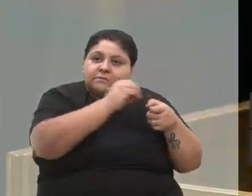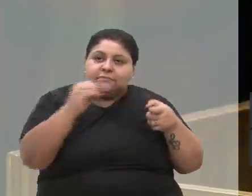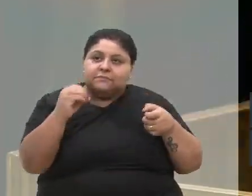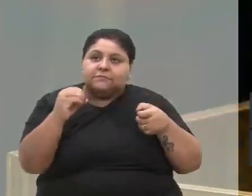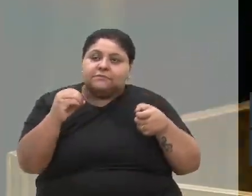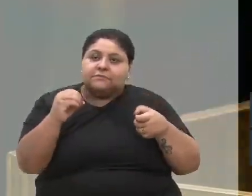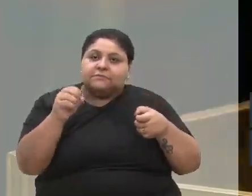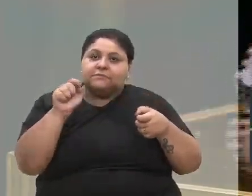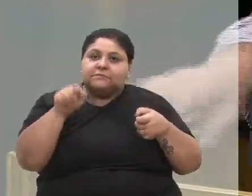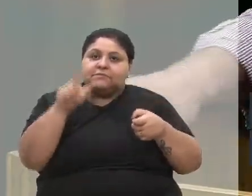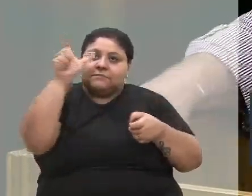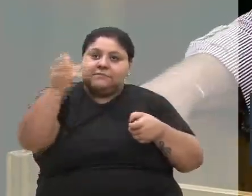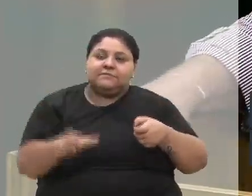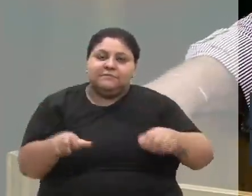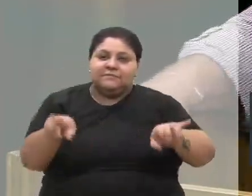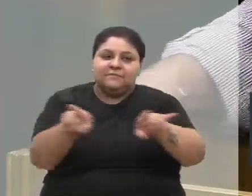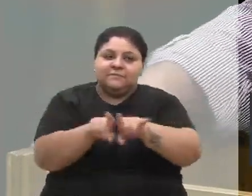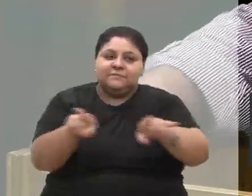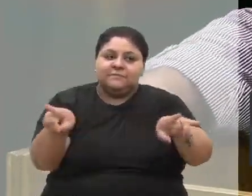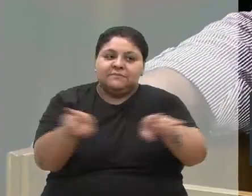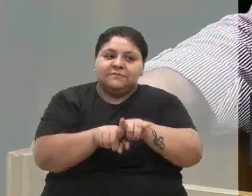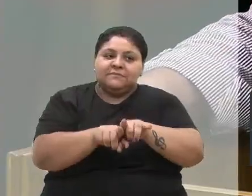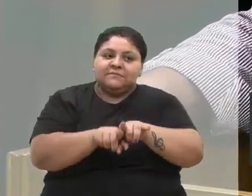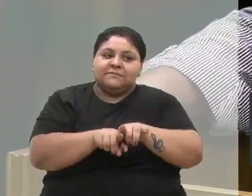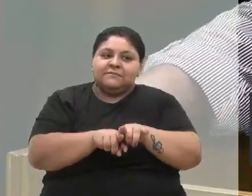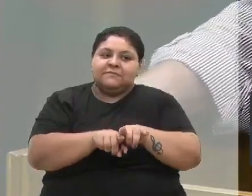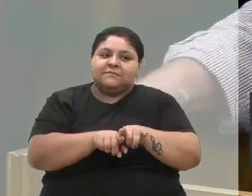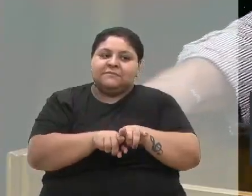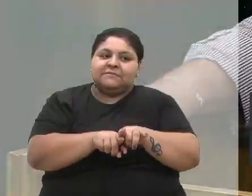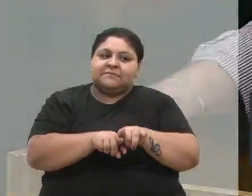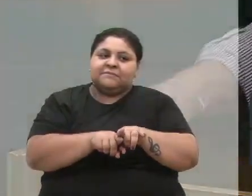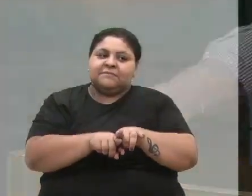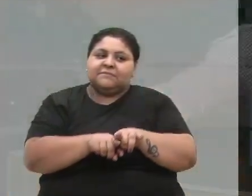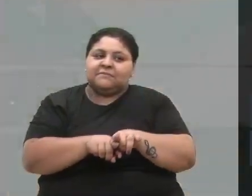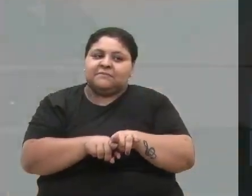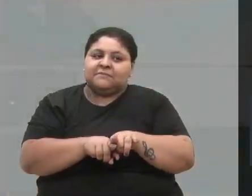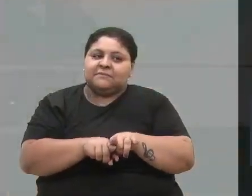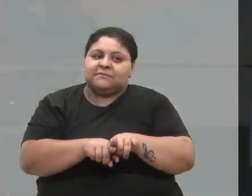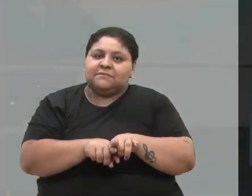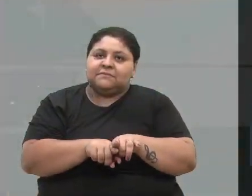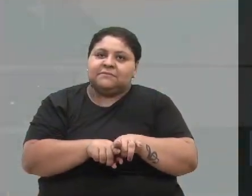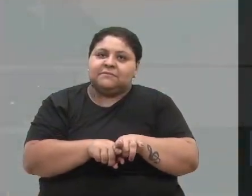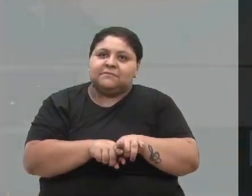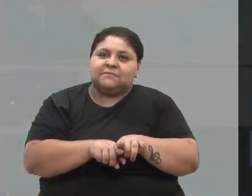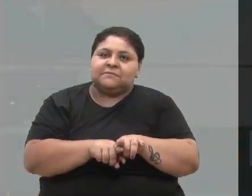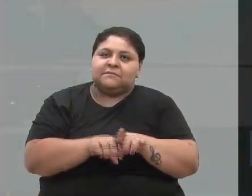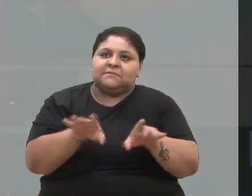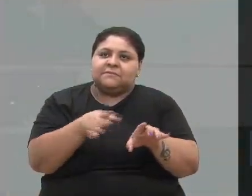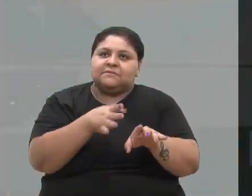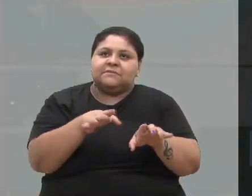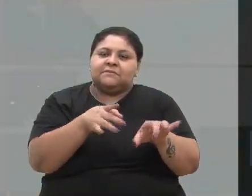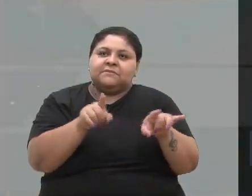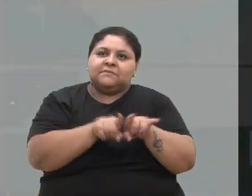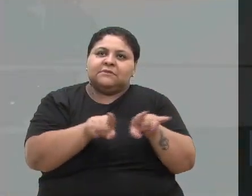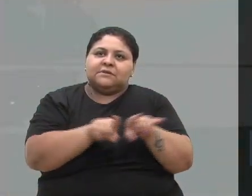vendo pessoas de todo o estado. Se puder mostrar alguns palestrantes para nós ali, Marisa,